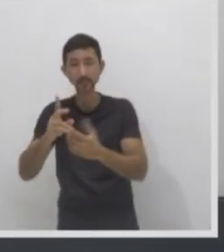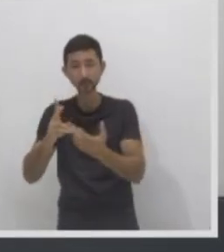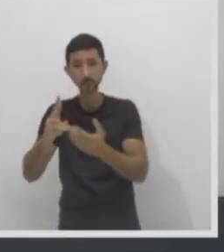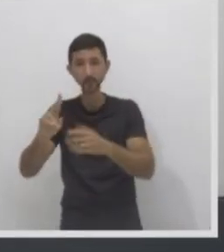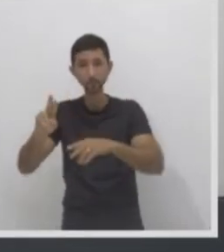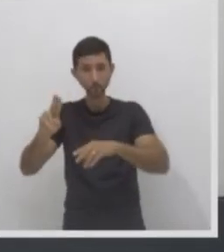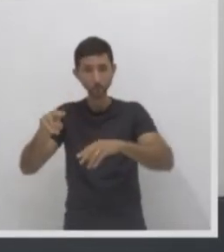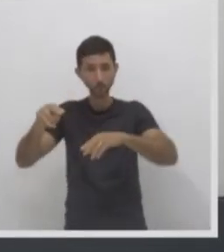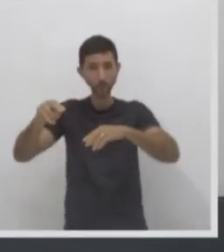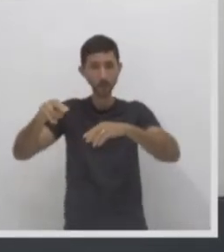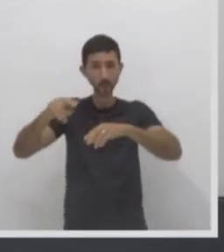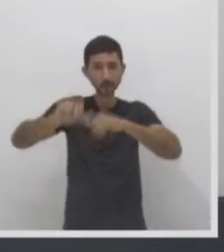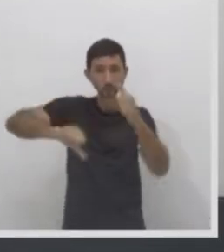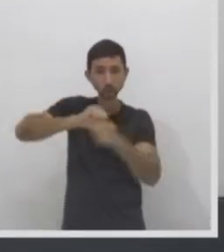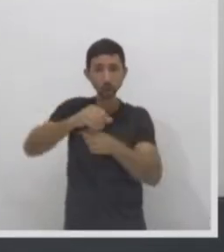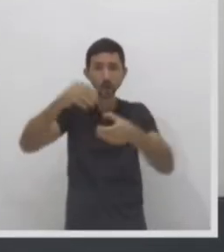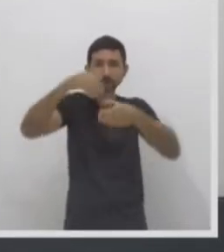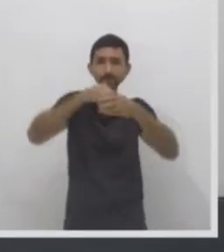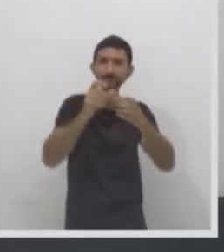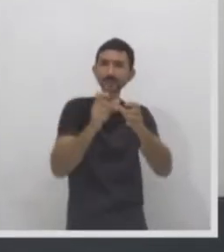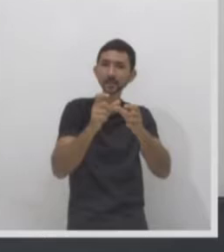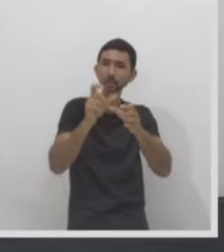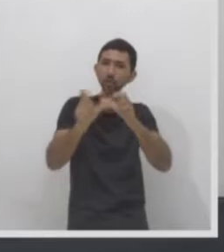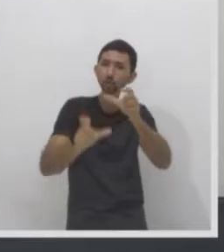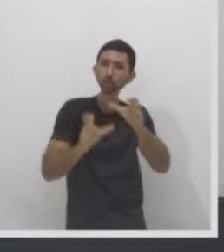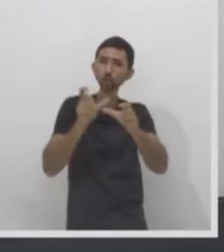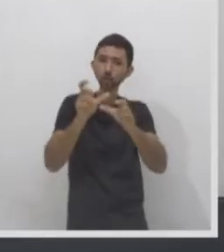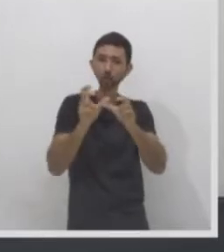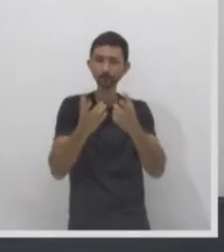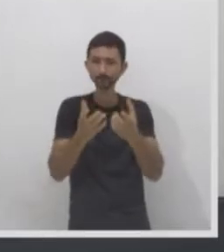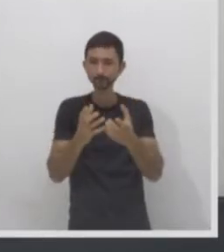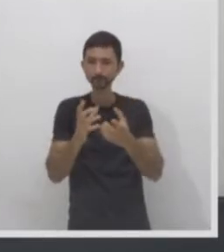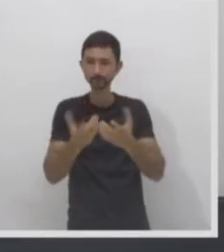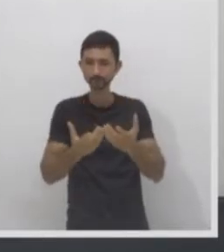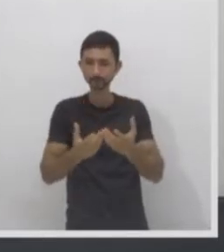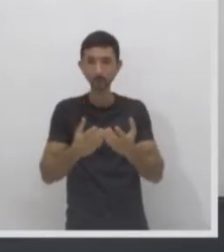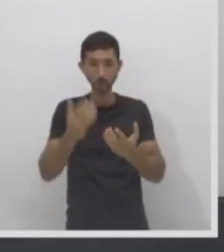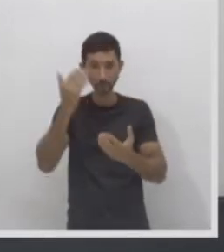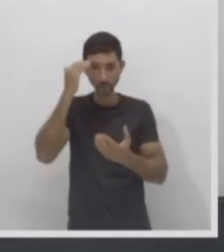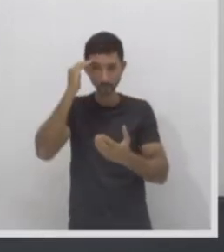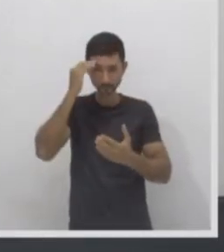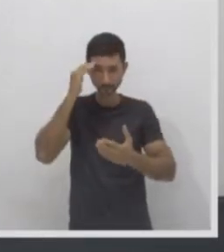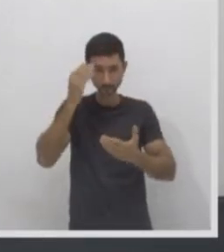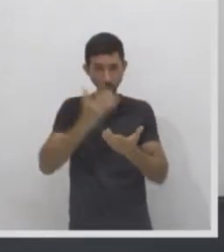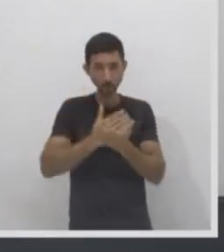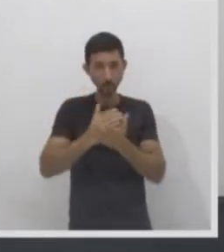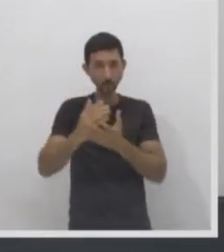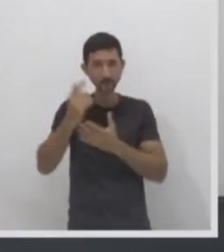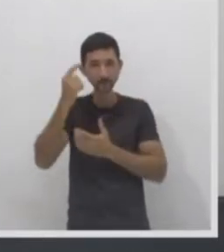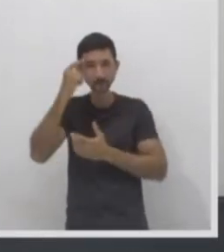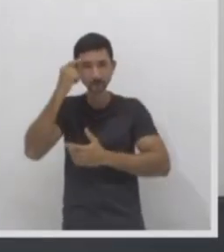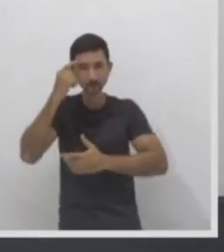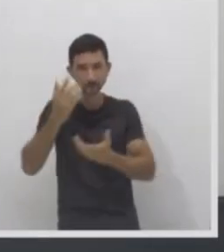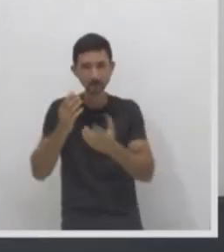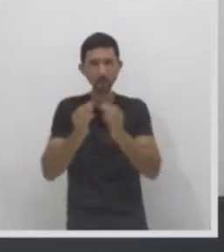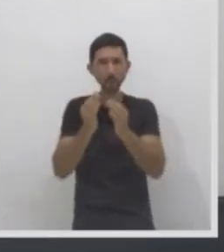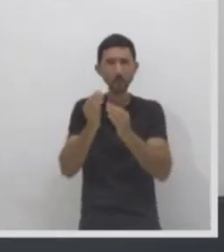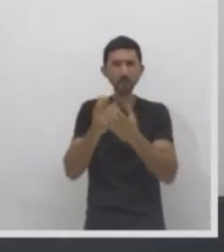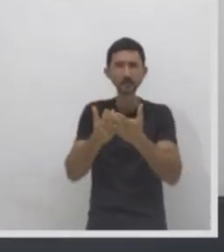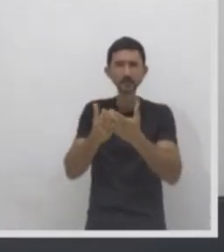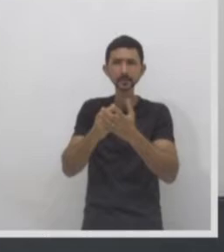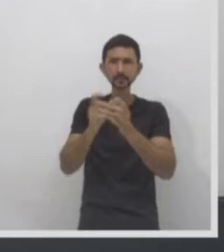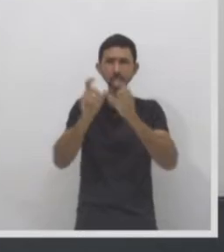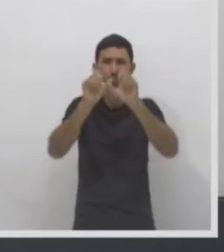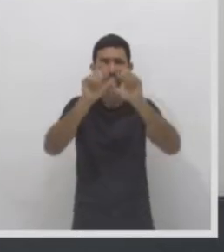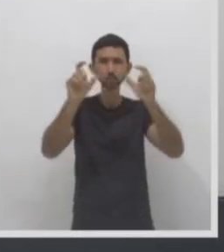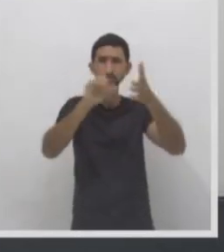dentro do texto, porque eles são modificadores. Para nós começarmos, nós vamos pensar um pouquinho a respeito, primeiro, dessa